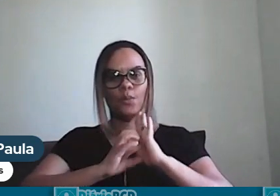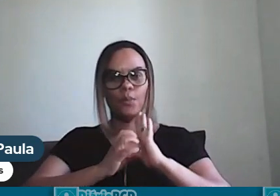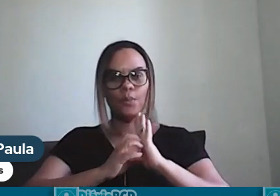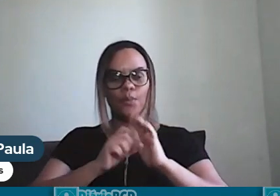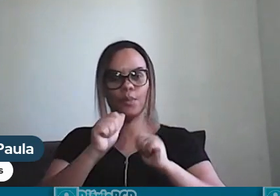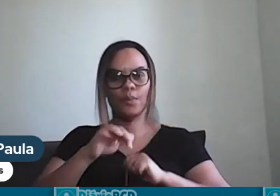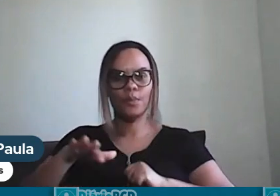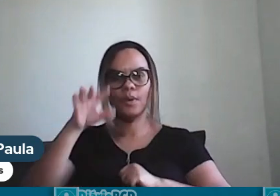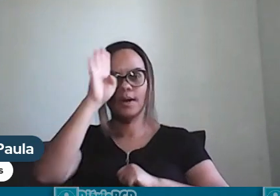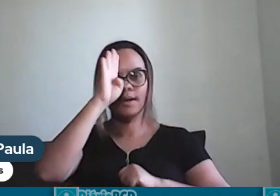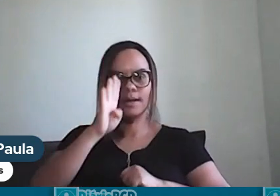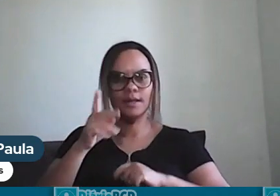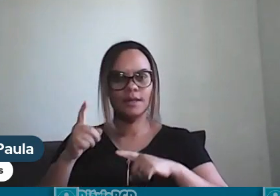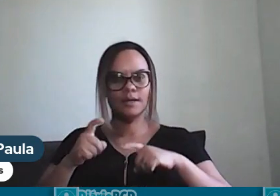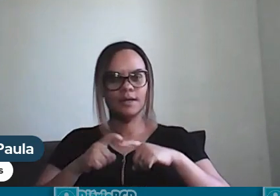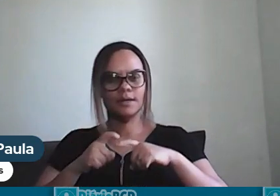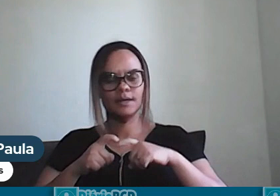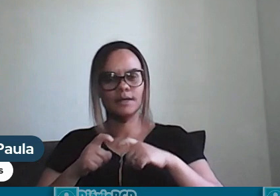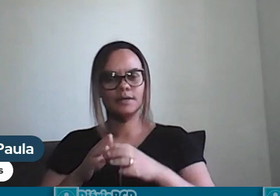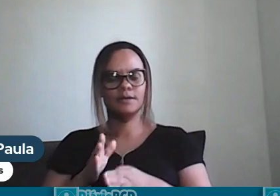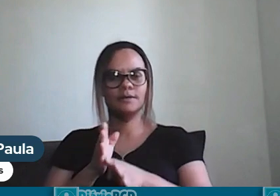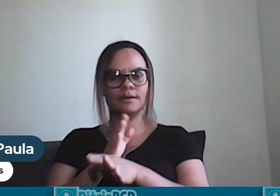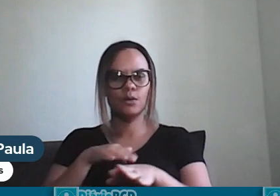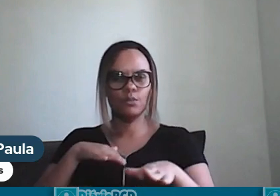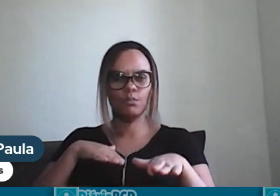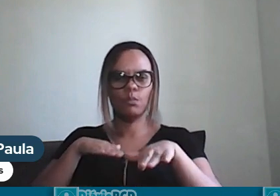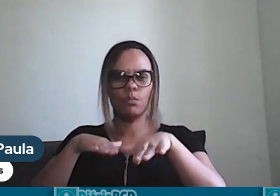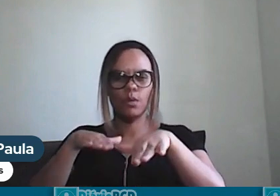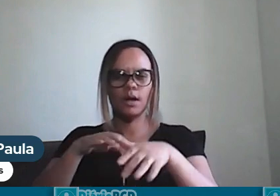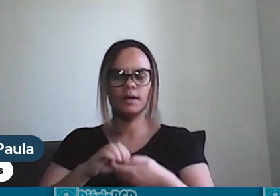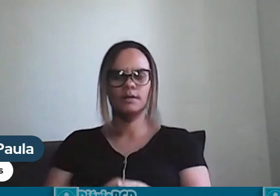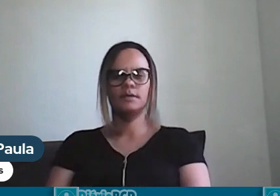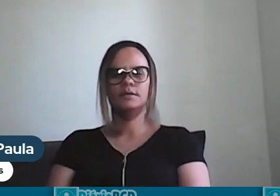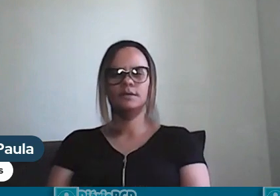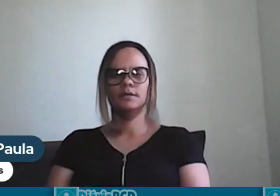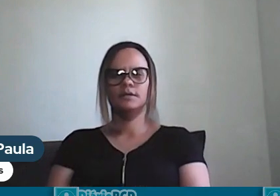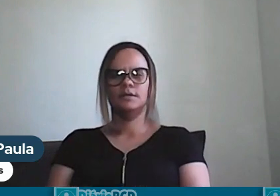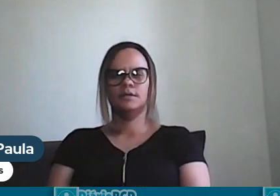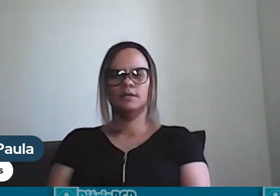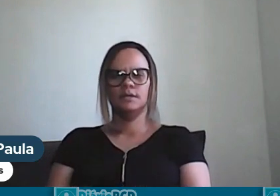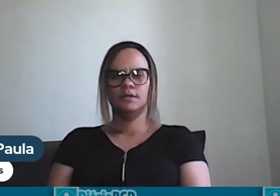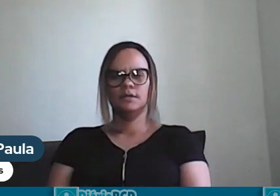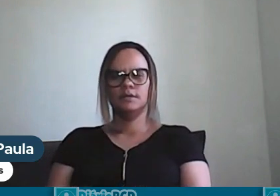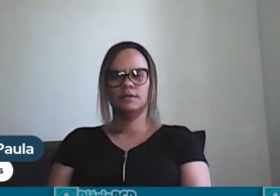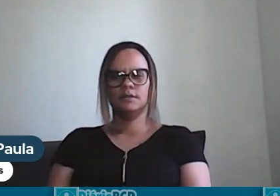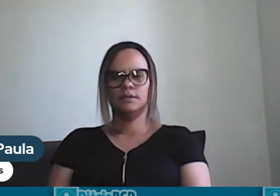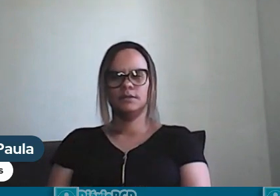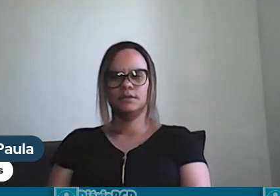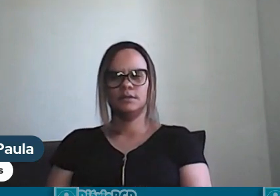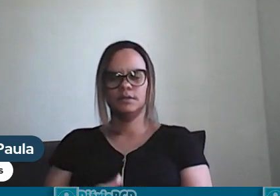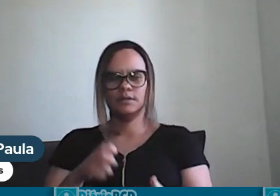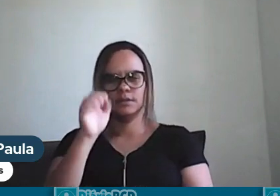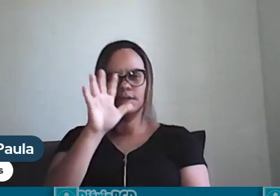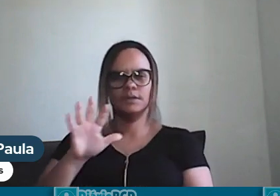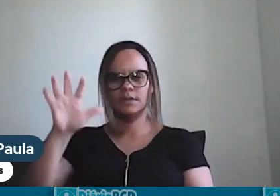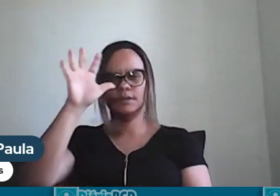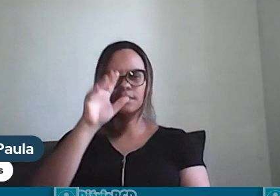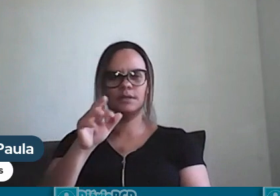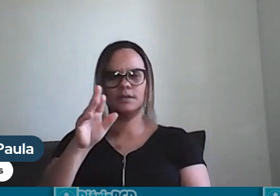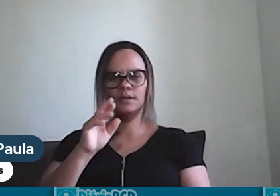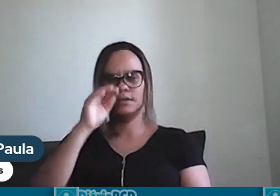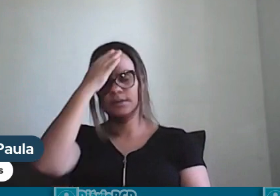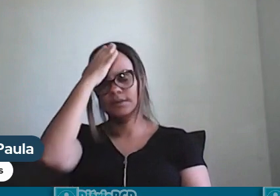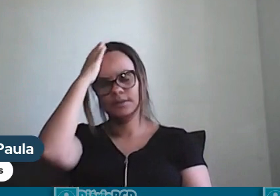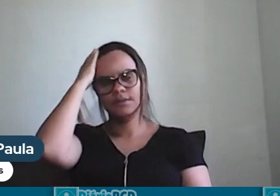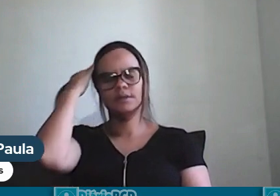Associação Brasileira de Medicina de Tráfego, né? E aí, mas enfim, né? Isso é uma coisa que o Estado vai ter que responder